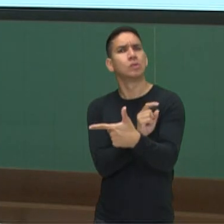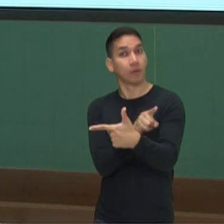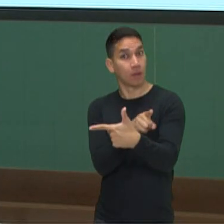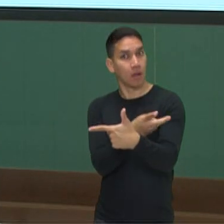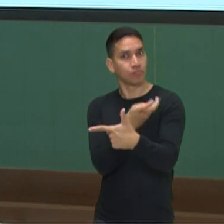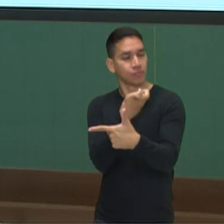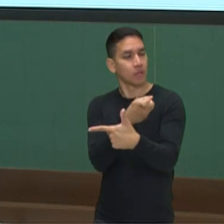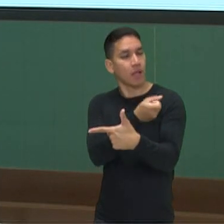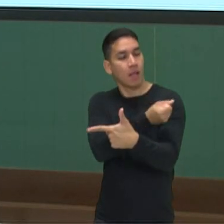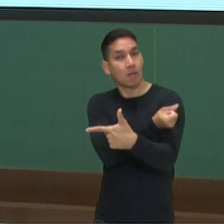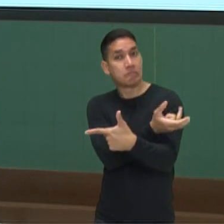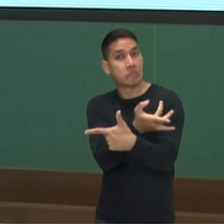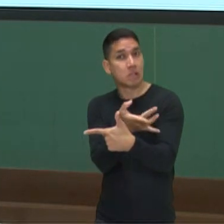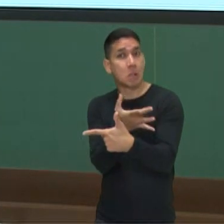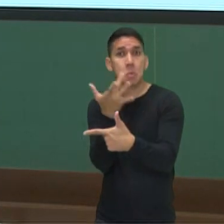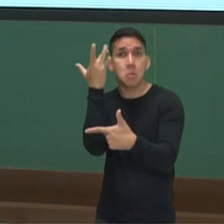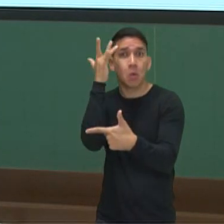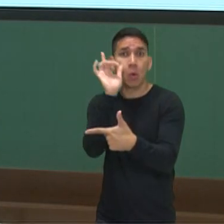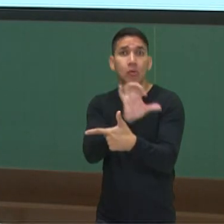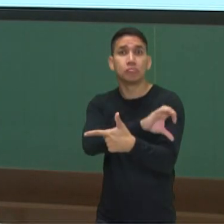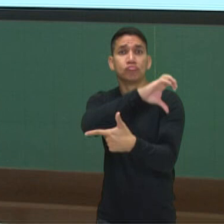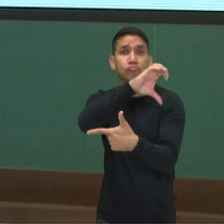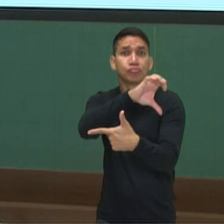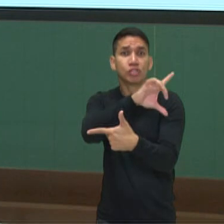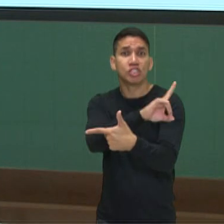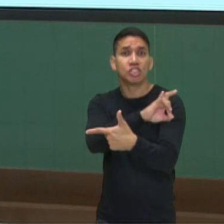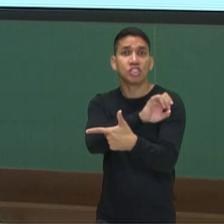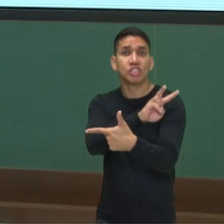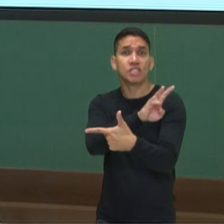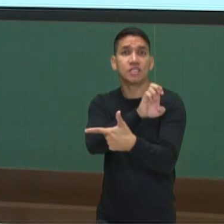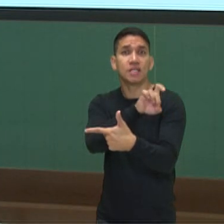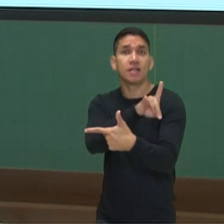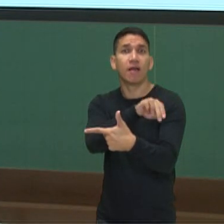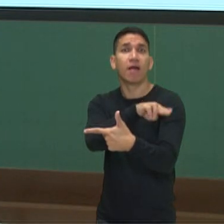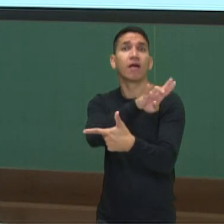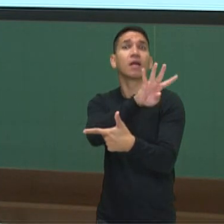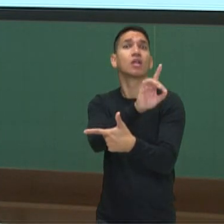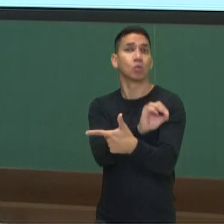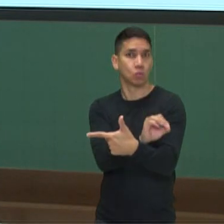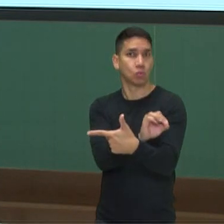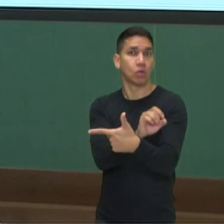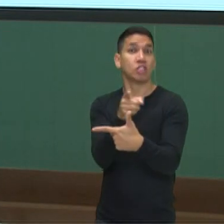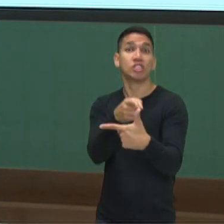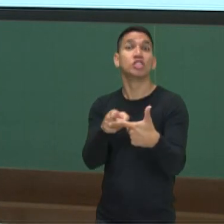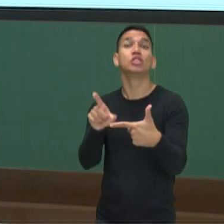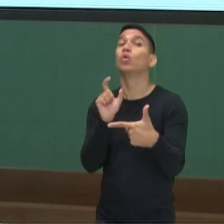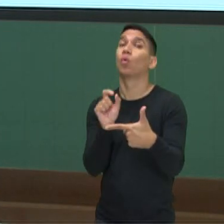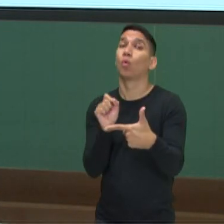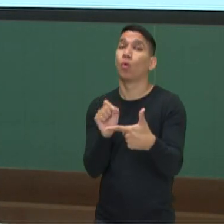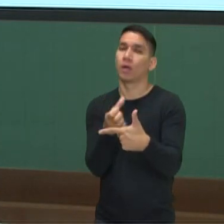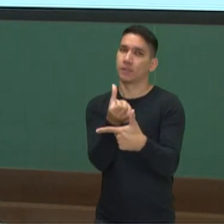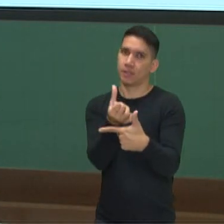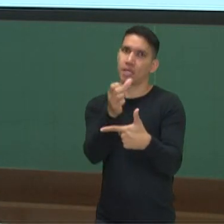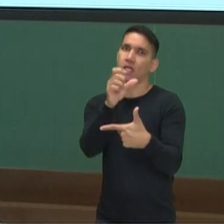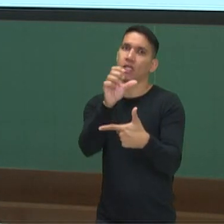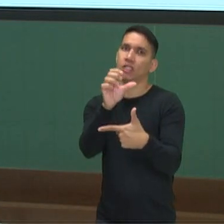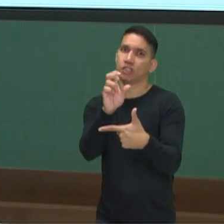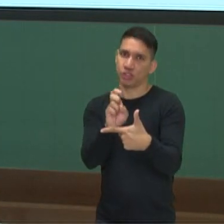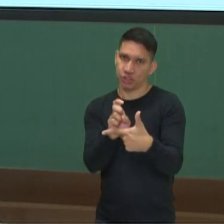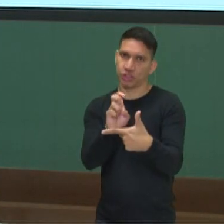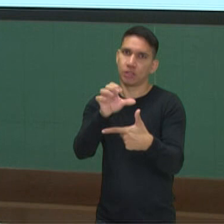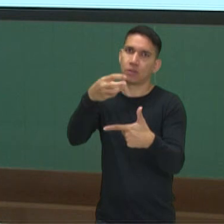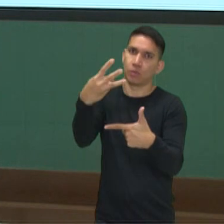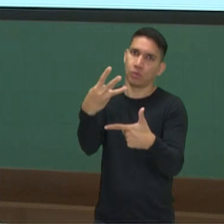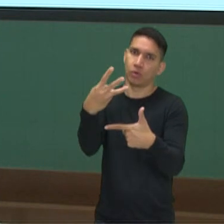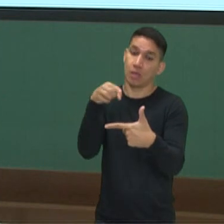você vai dividir você não conhece, ele é o dividendo. Vou dividir por quem? Por 6x ao cubo, ele é o